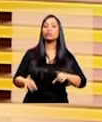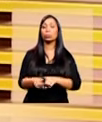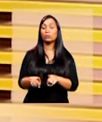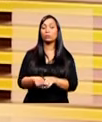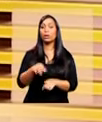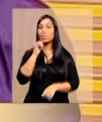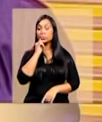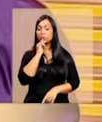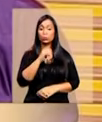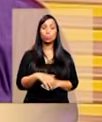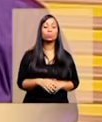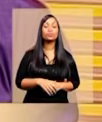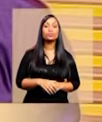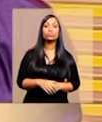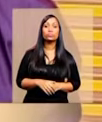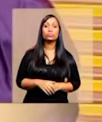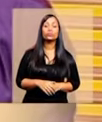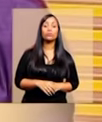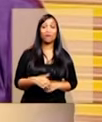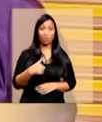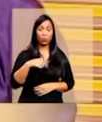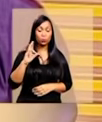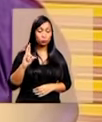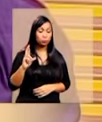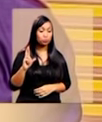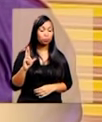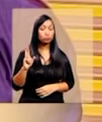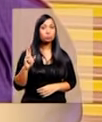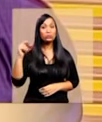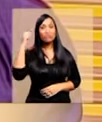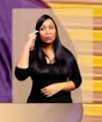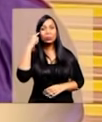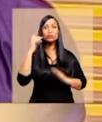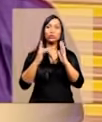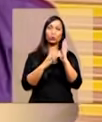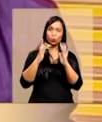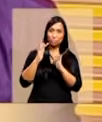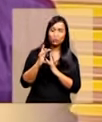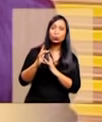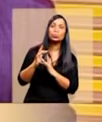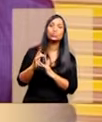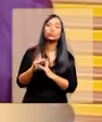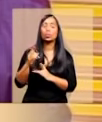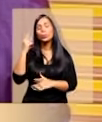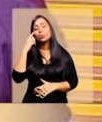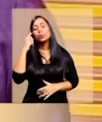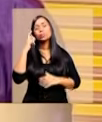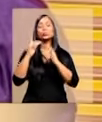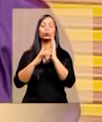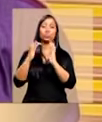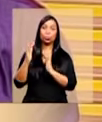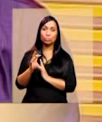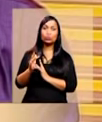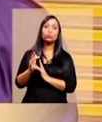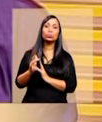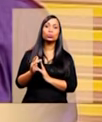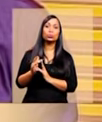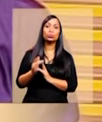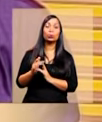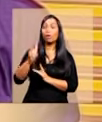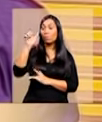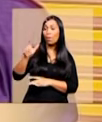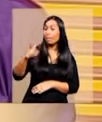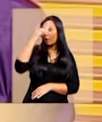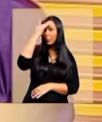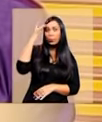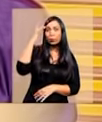prática. Por exemplo, quando as pessoas... Eu, justamente, penso que Jesus Cristo, quando a gente pensa em Jesus Cristo, ele